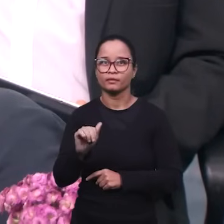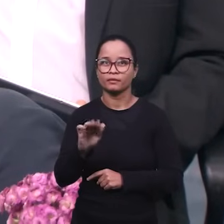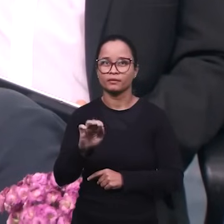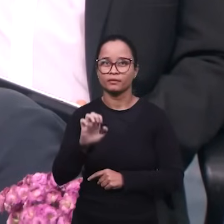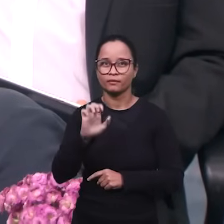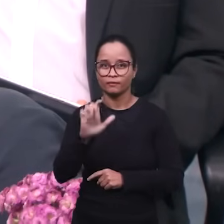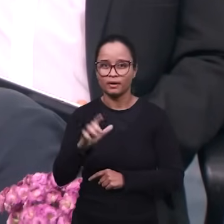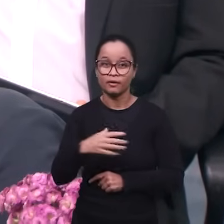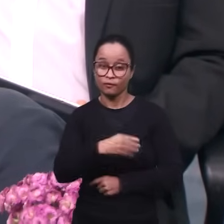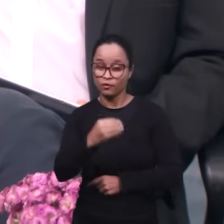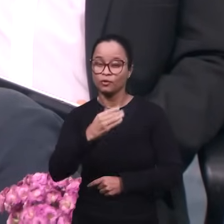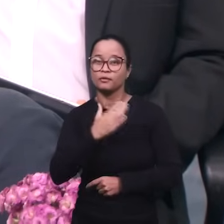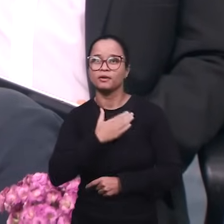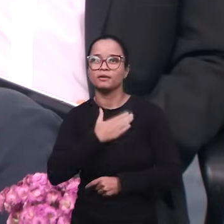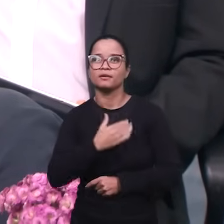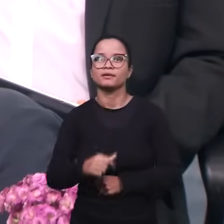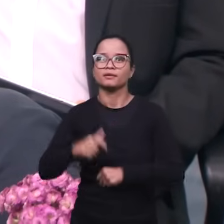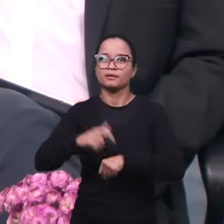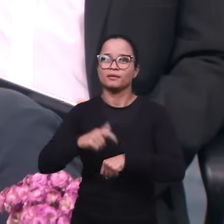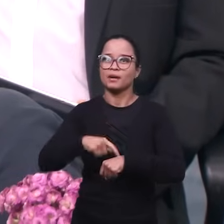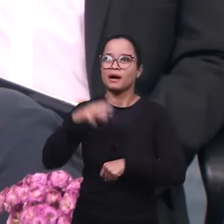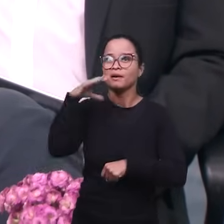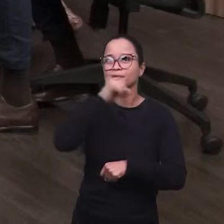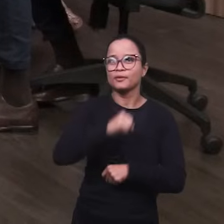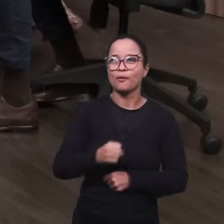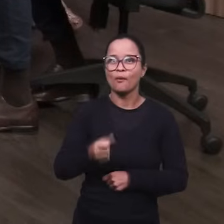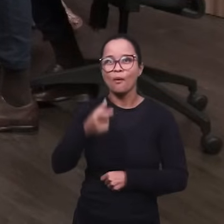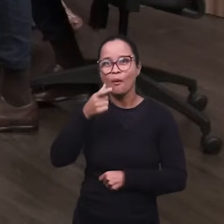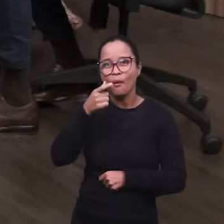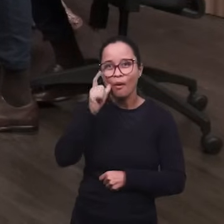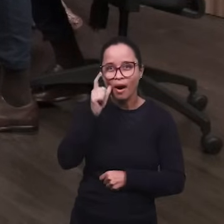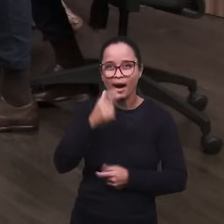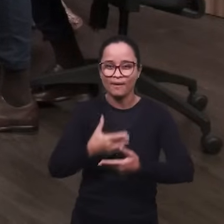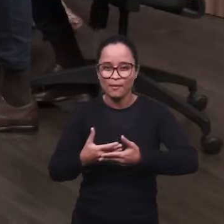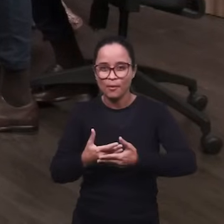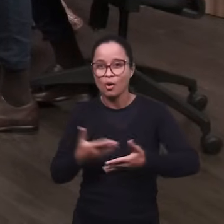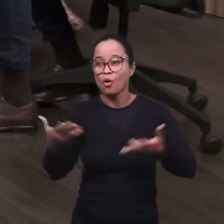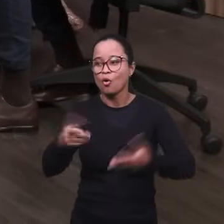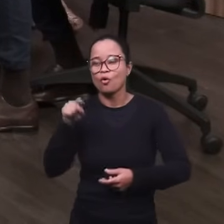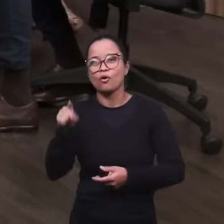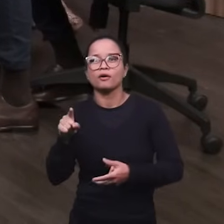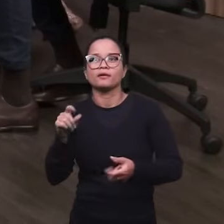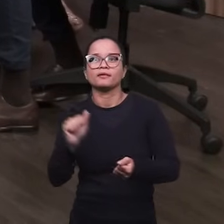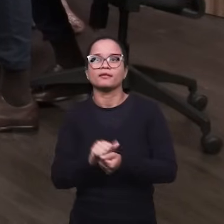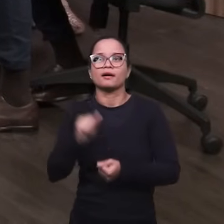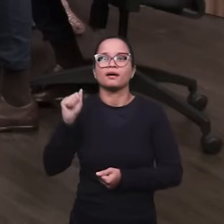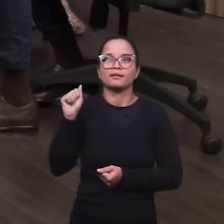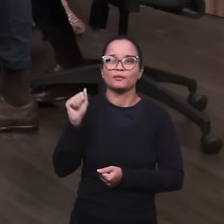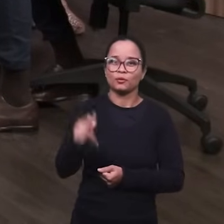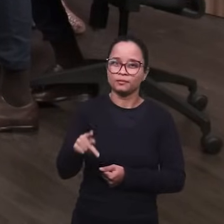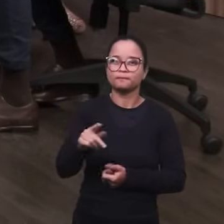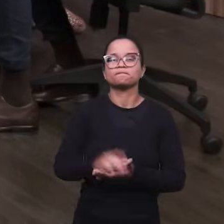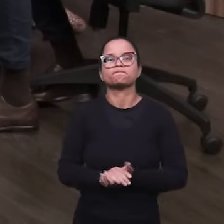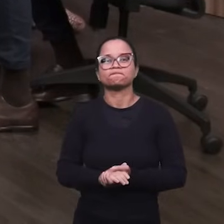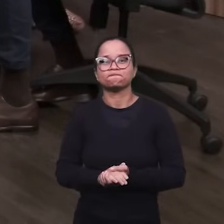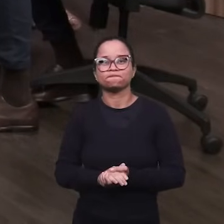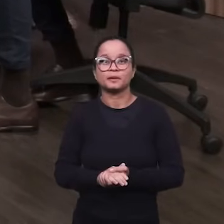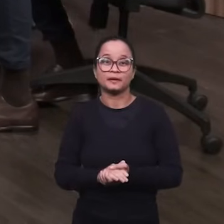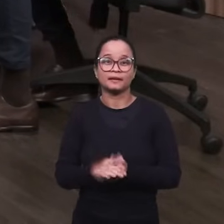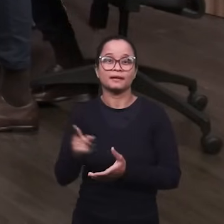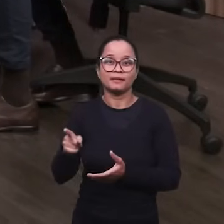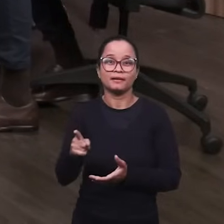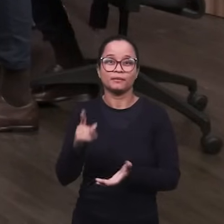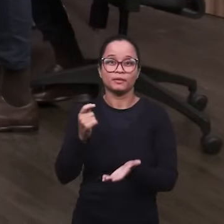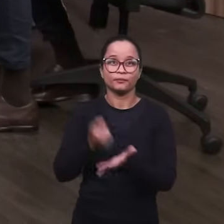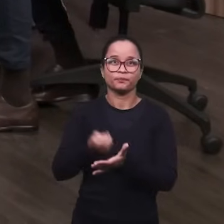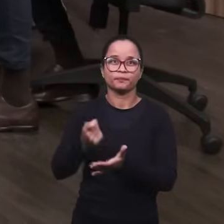meu filho. Uhum. Então, assim, o tempo passa mesmo, né? Ontem ele era bebê, hoje aí, ó. Já está contribuindo para a Previdência. E assim, e a Praia do Canto é uma